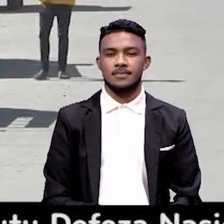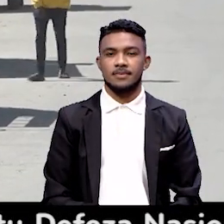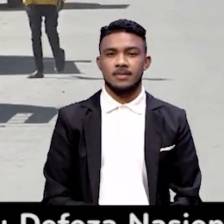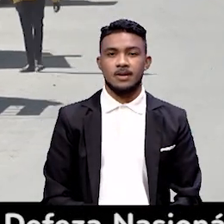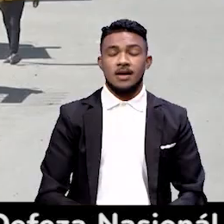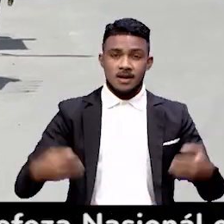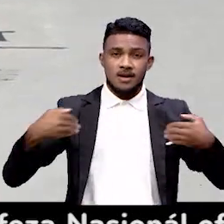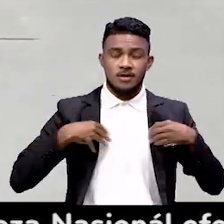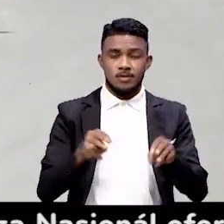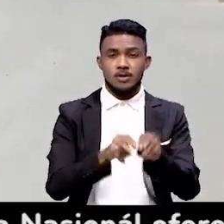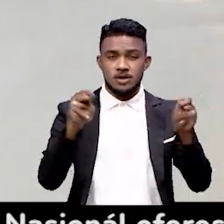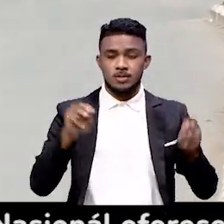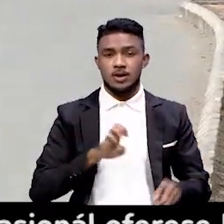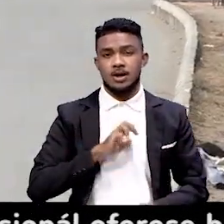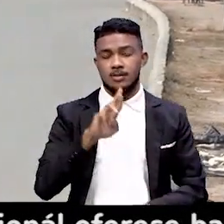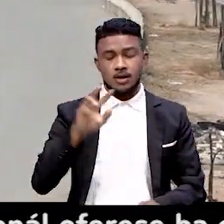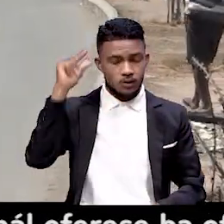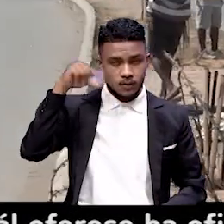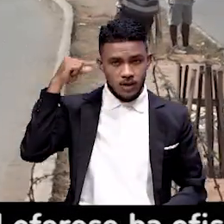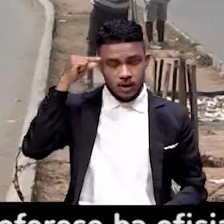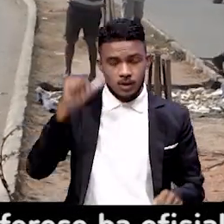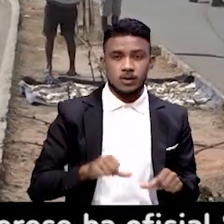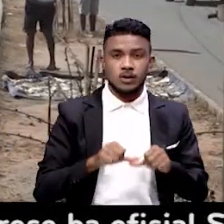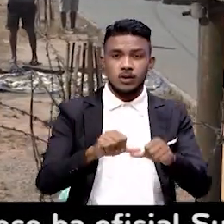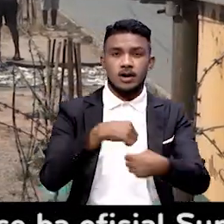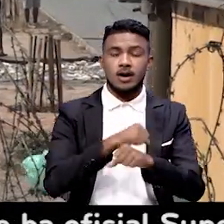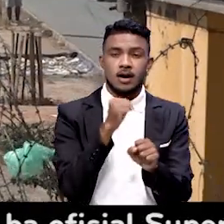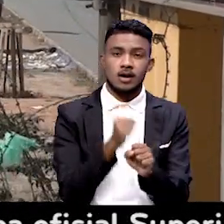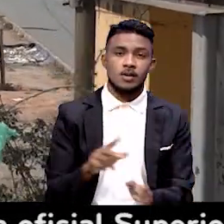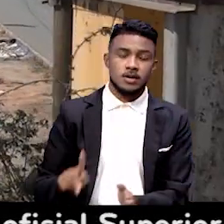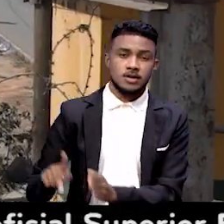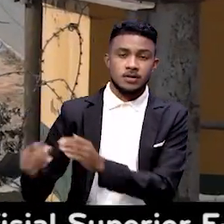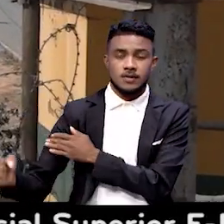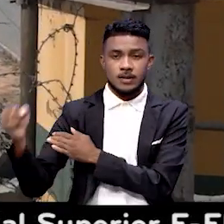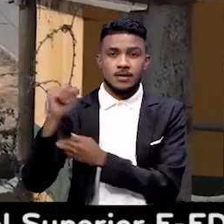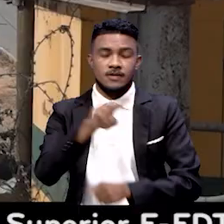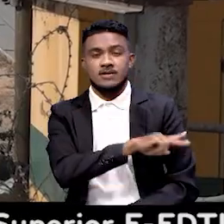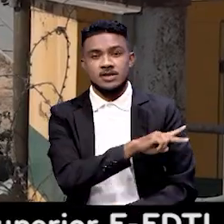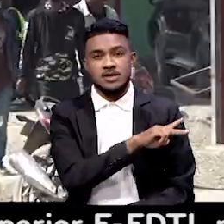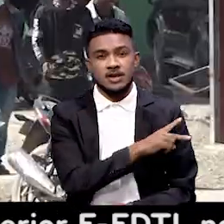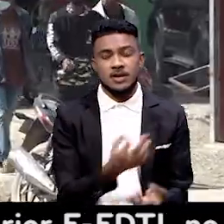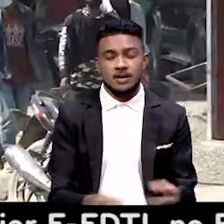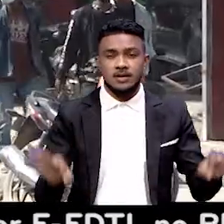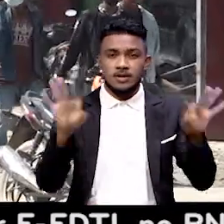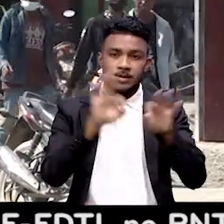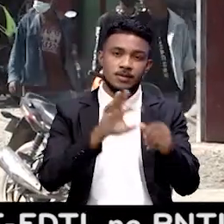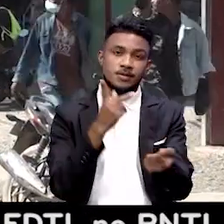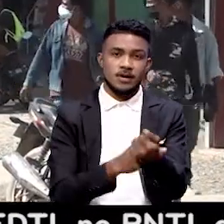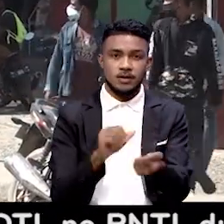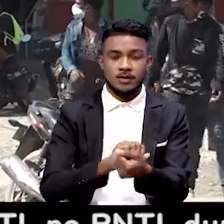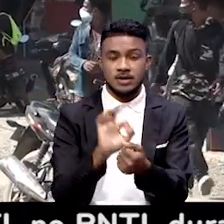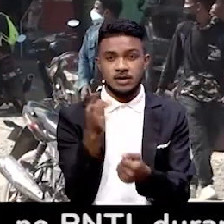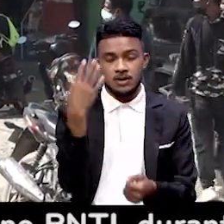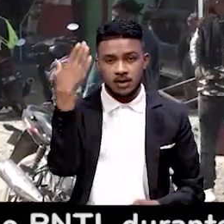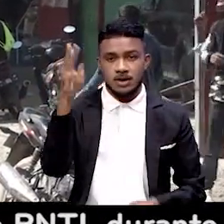Além de ir município Hermira, o governo mas continua a o processo com uma campanha de vacinação intensiva para prevenção COVID-19